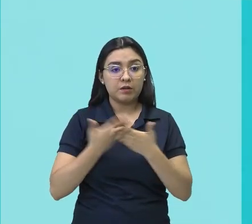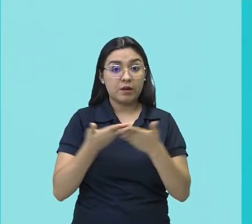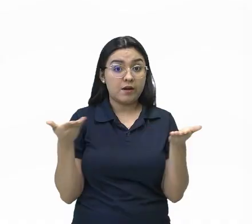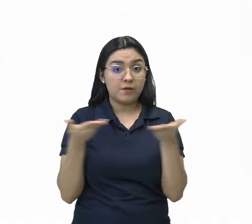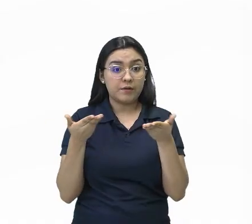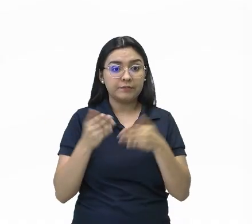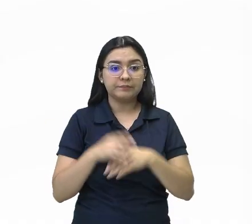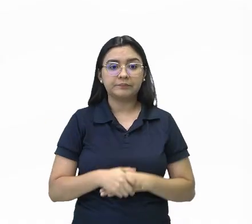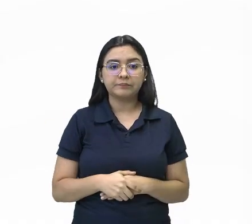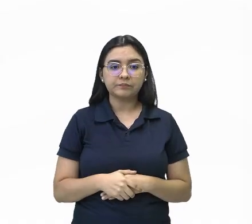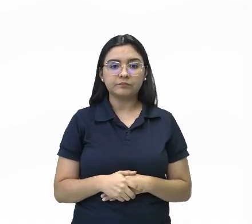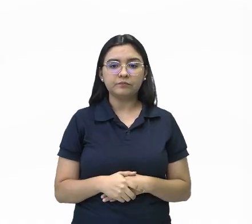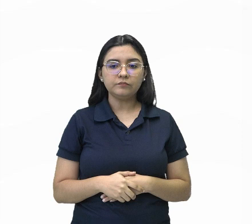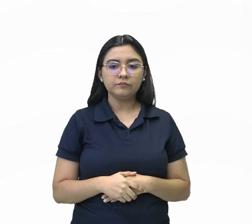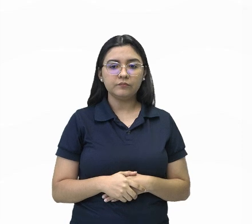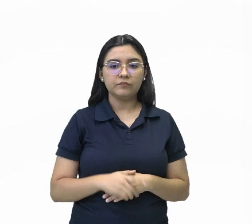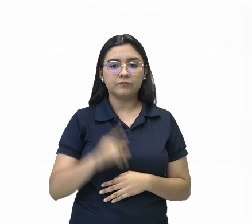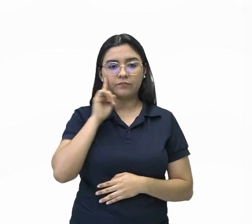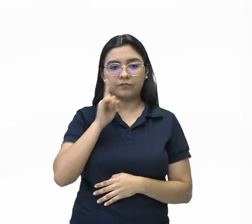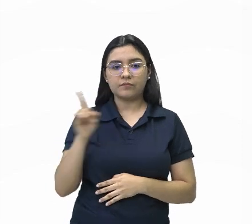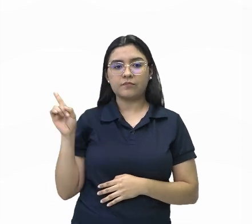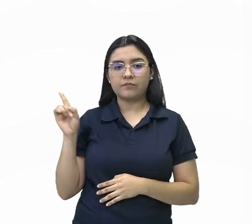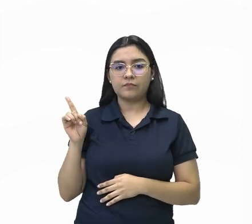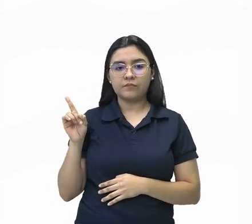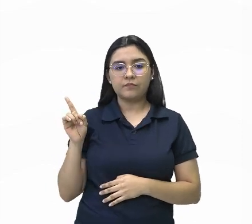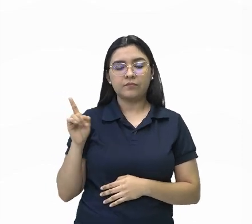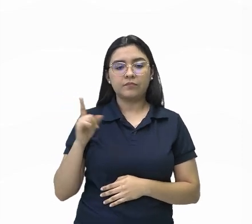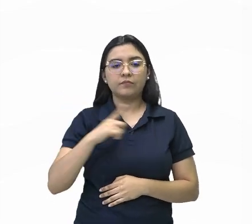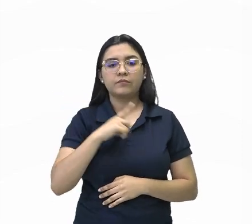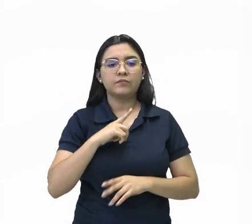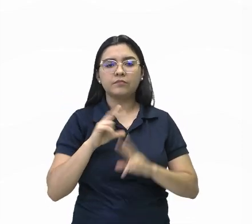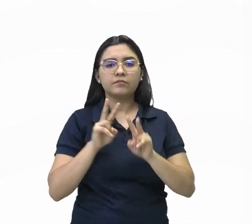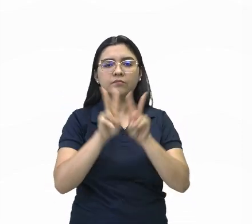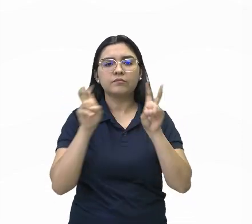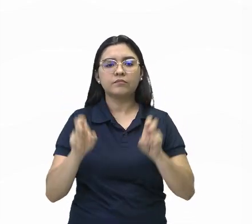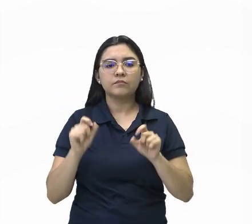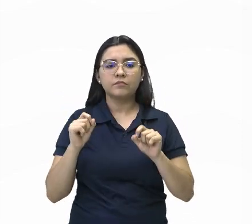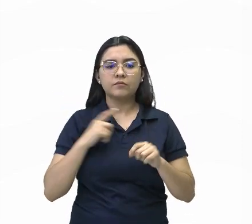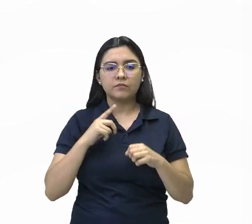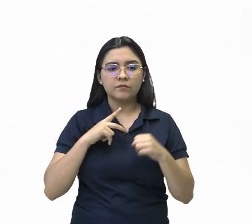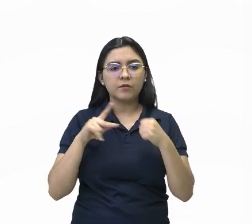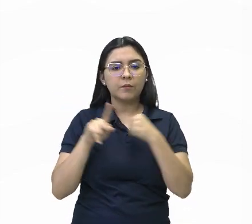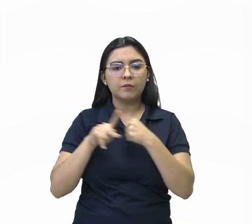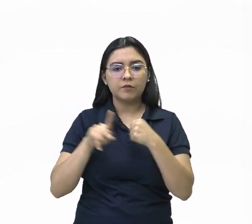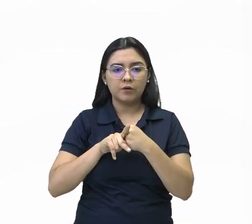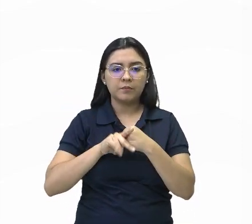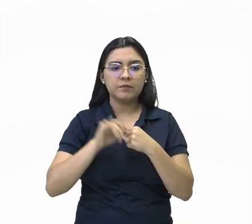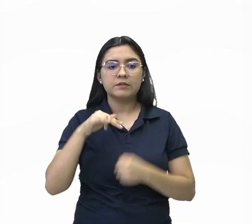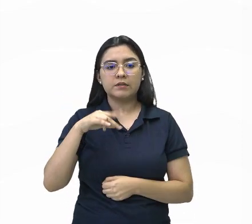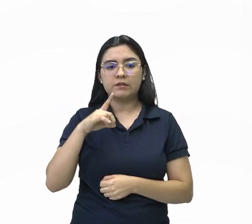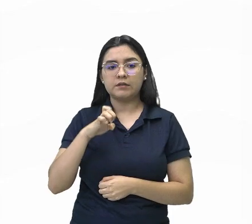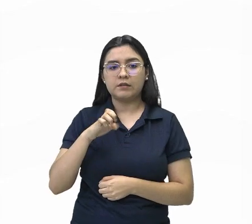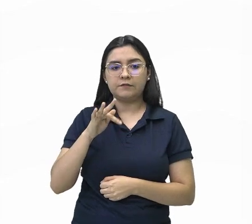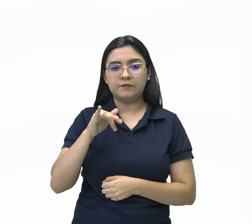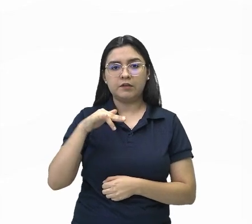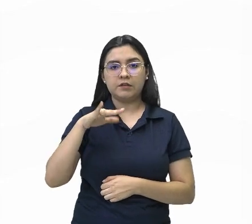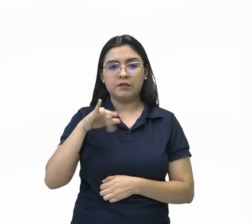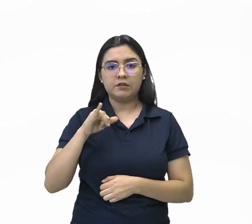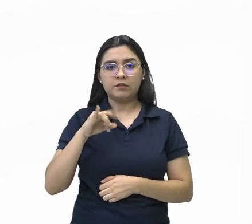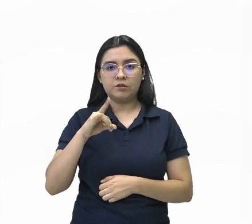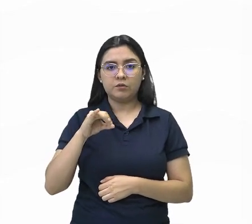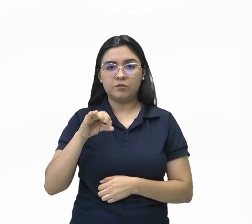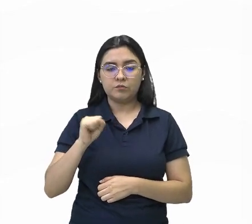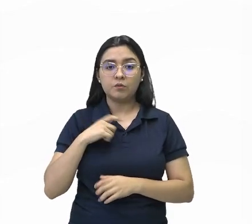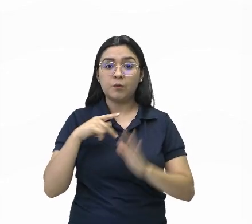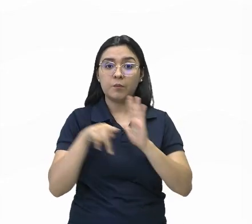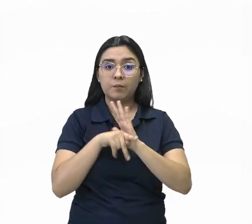só. Nosso Grammar Topic vai tratar, então, dos pronomes indefinidos. Como o próprio nome